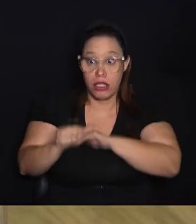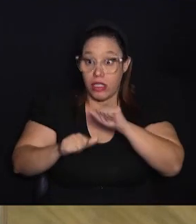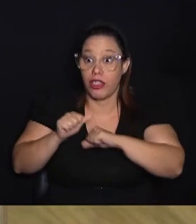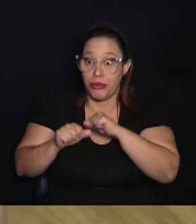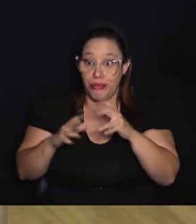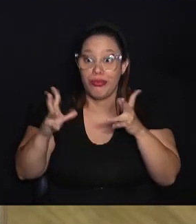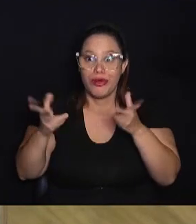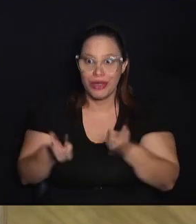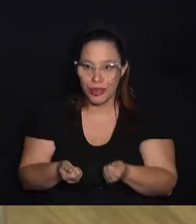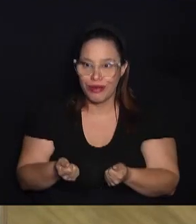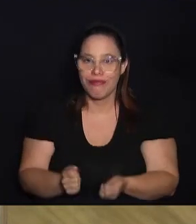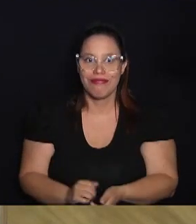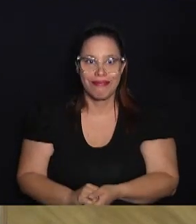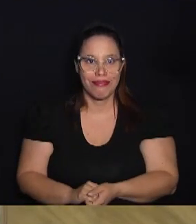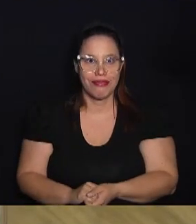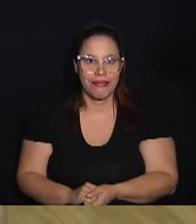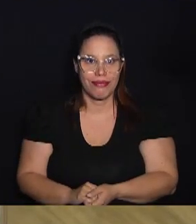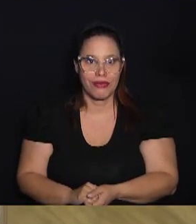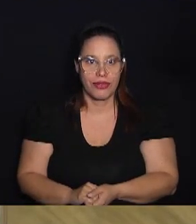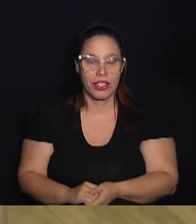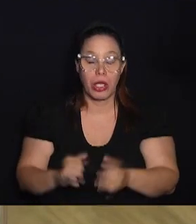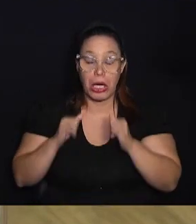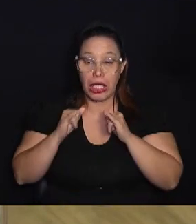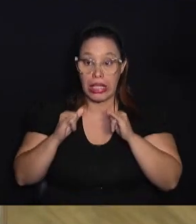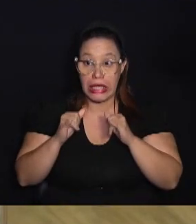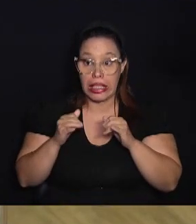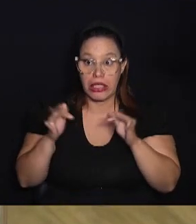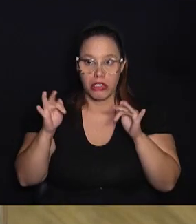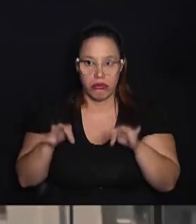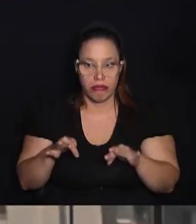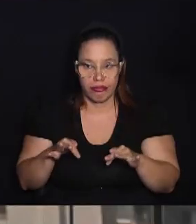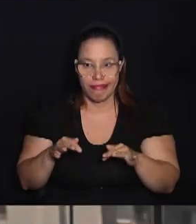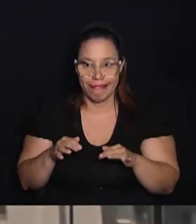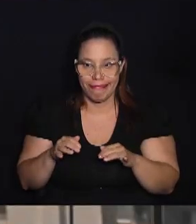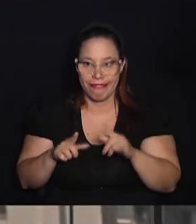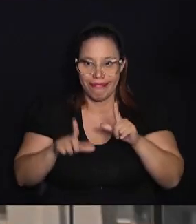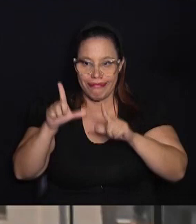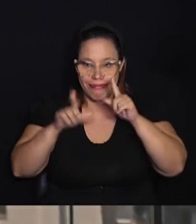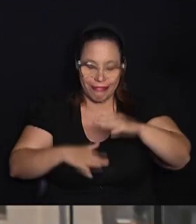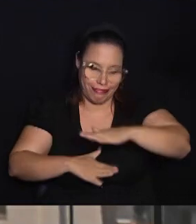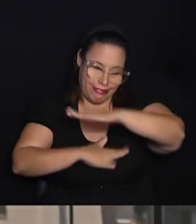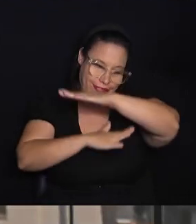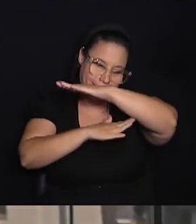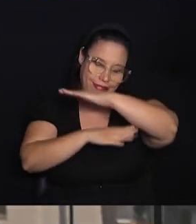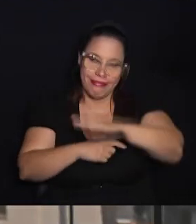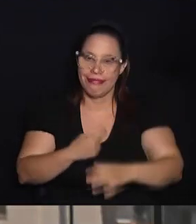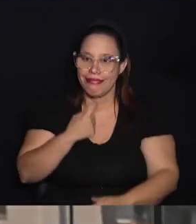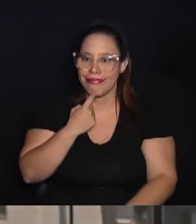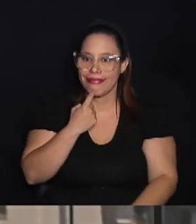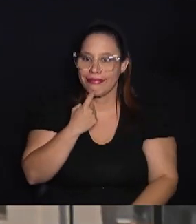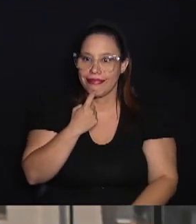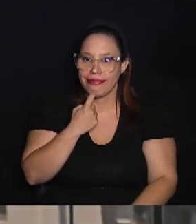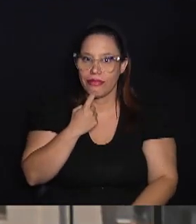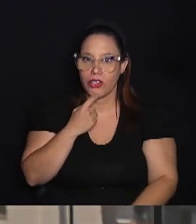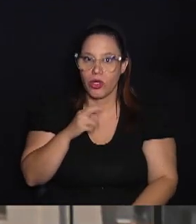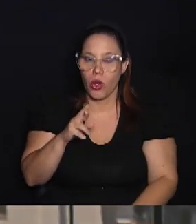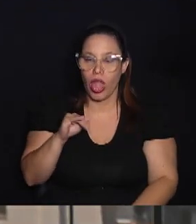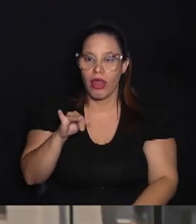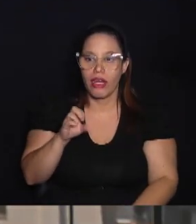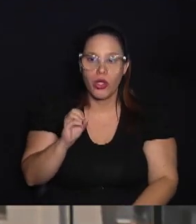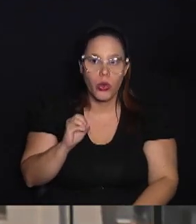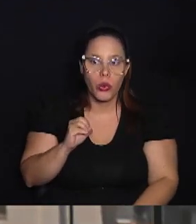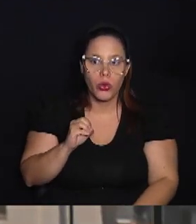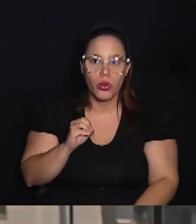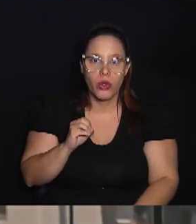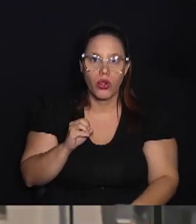muda tudo né bom notícia de última hora para você aqui na TV Câmara Campinas vamos lá então Rodrigo olha